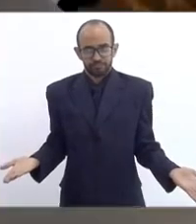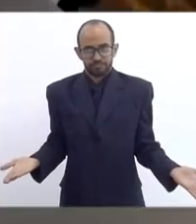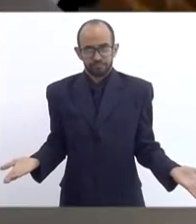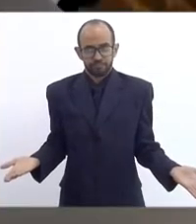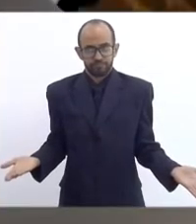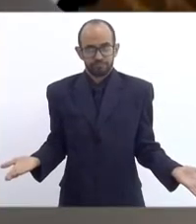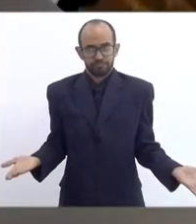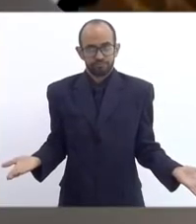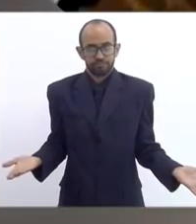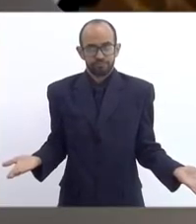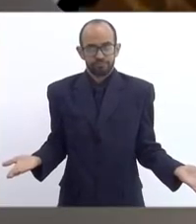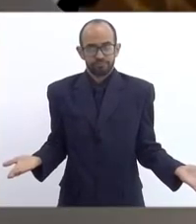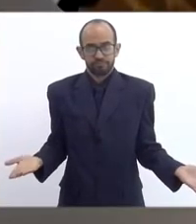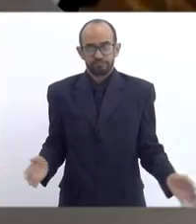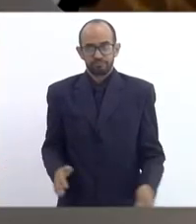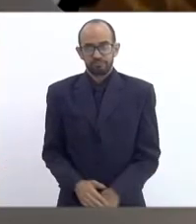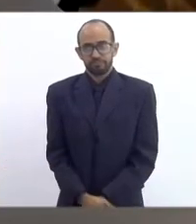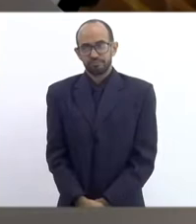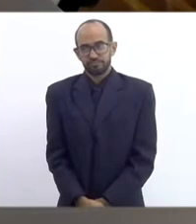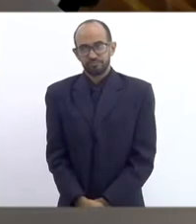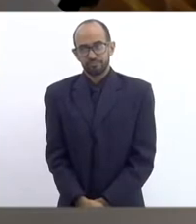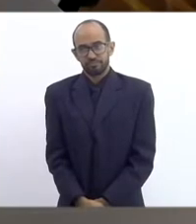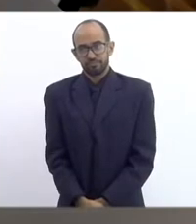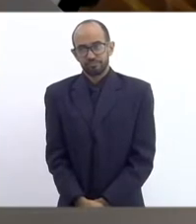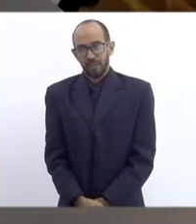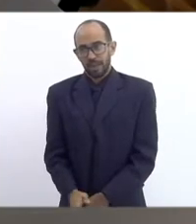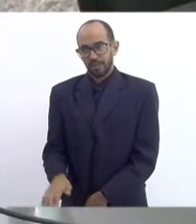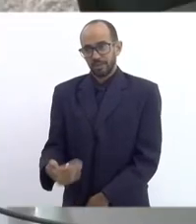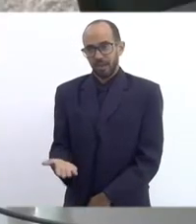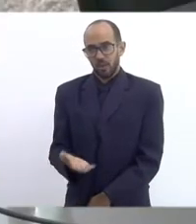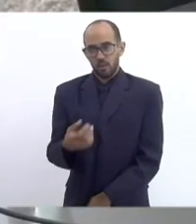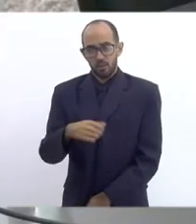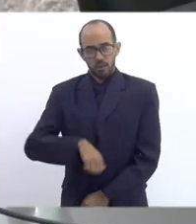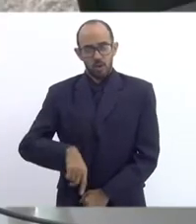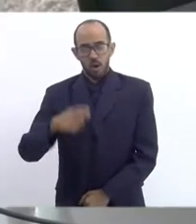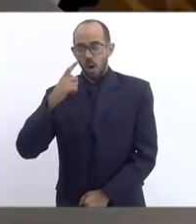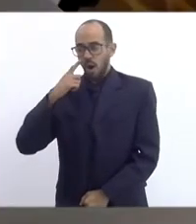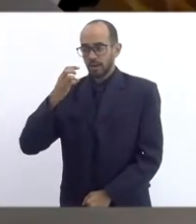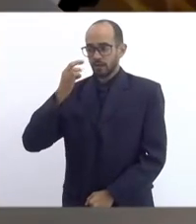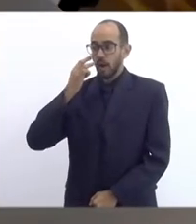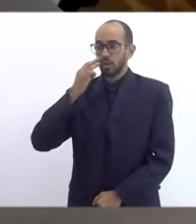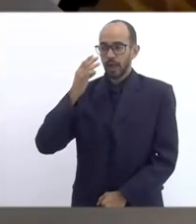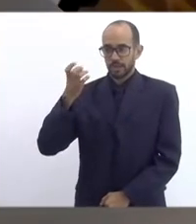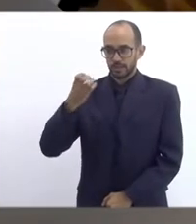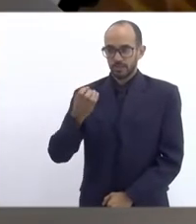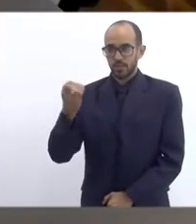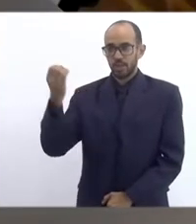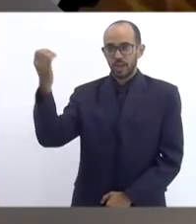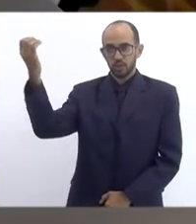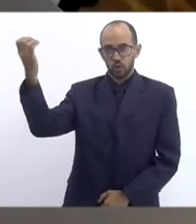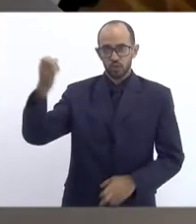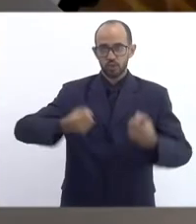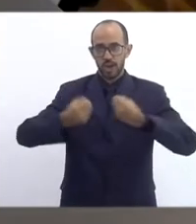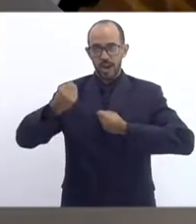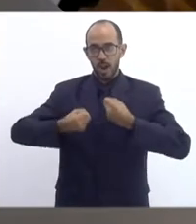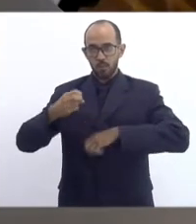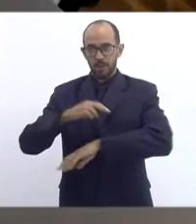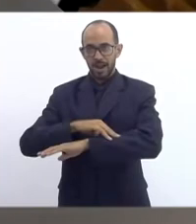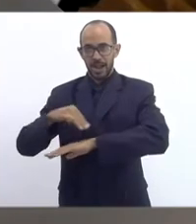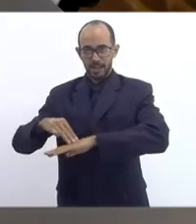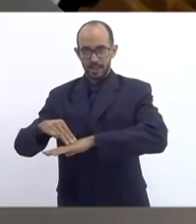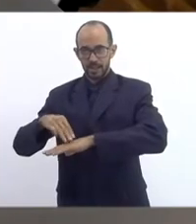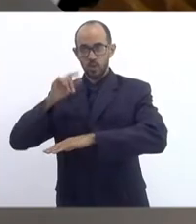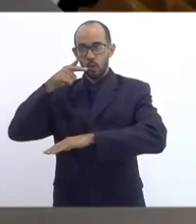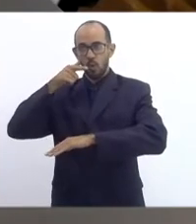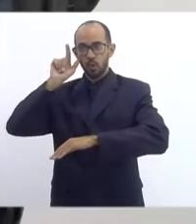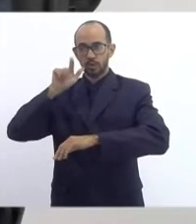Então, digamos, é isso, entendeu, Valdec? Você foi com o seu carro para Macaé. Por acaso foi mesmo. E ontem o seu carro, por